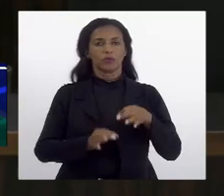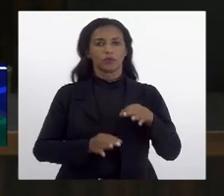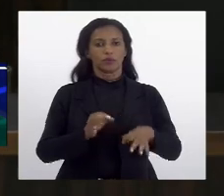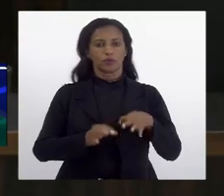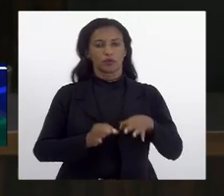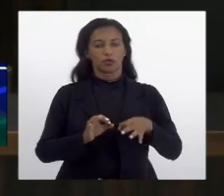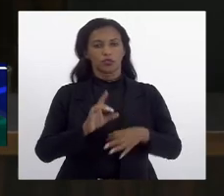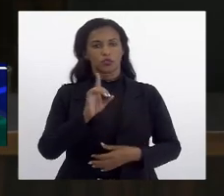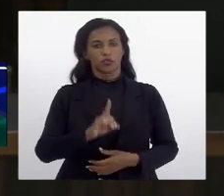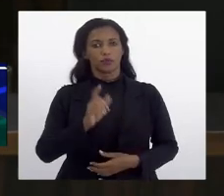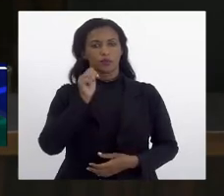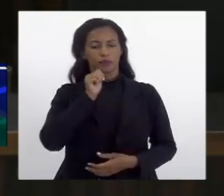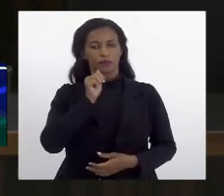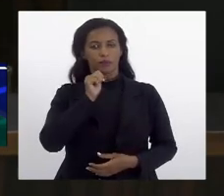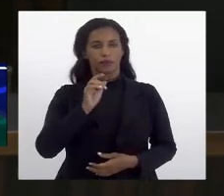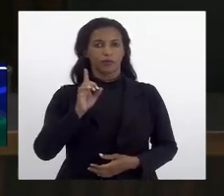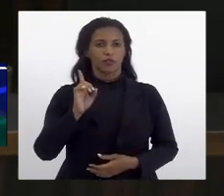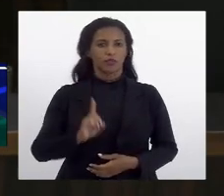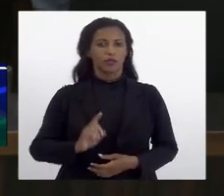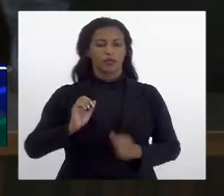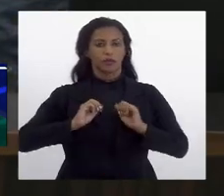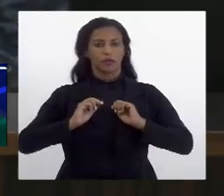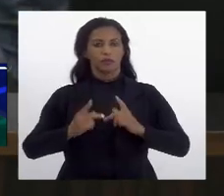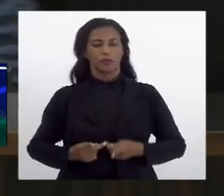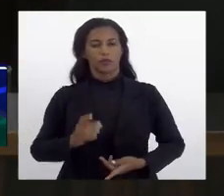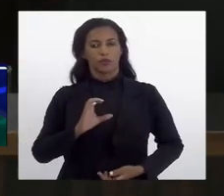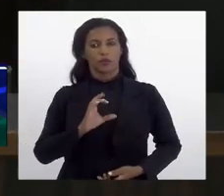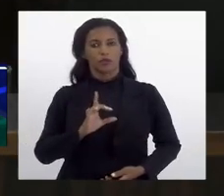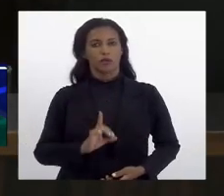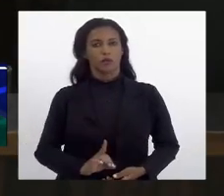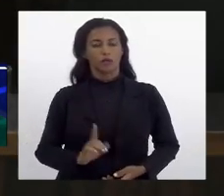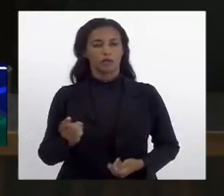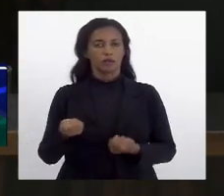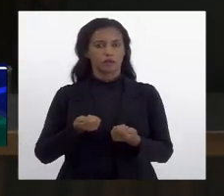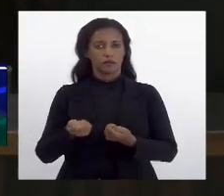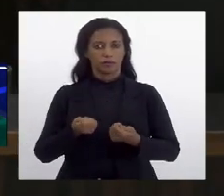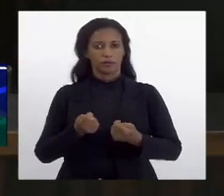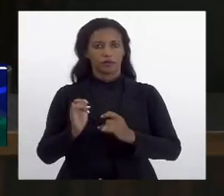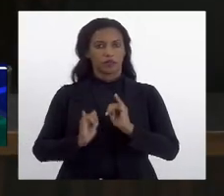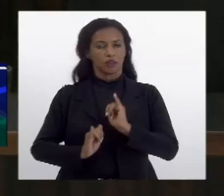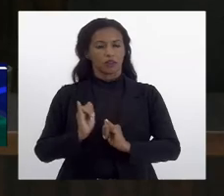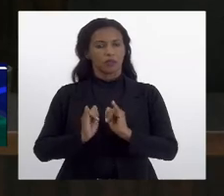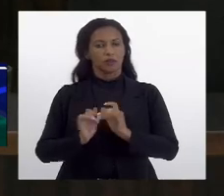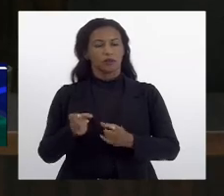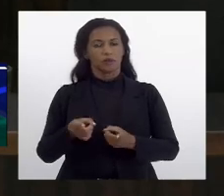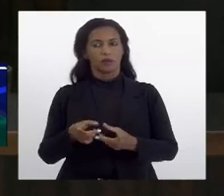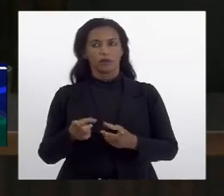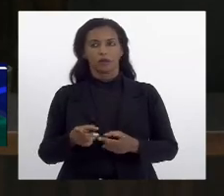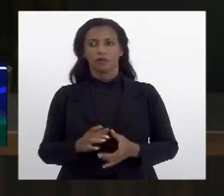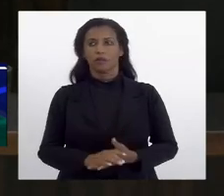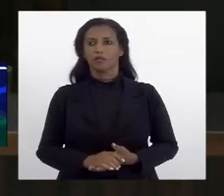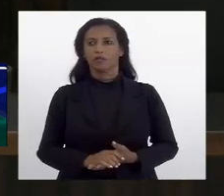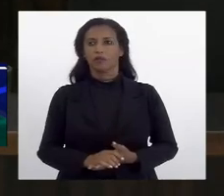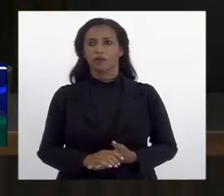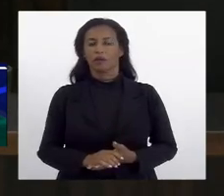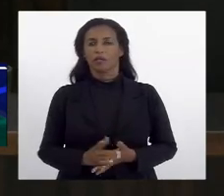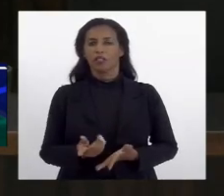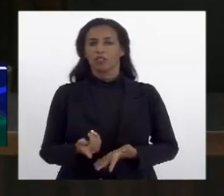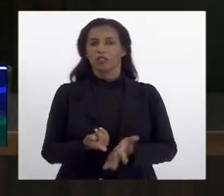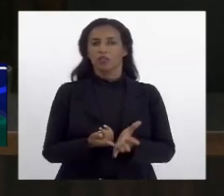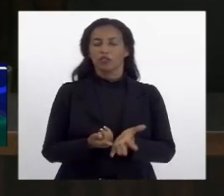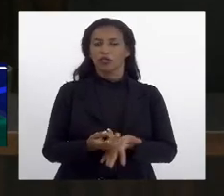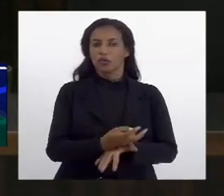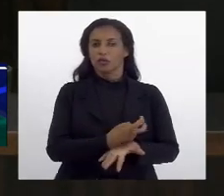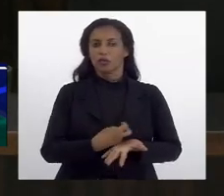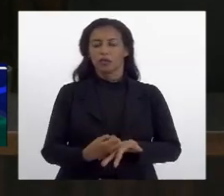defesa dos direitos da mulher, da defesa dos direitos humanos e da cidadania, de economia, indústria e comércio, e de tributação,